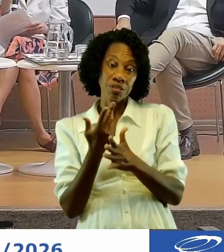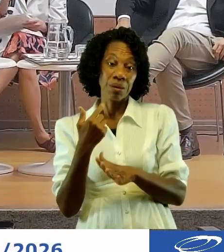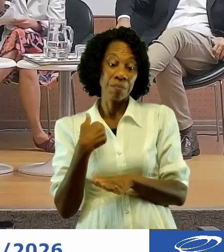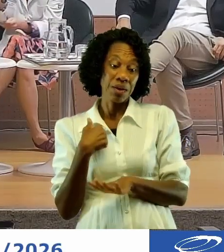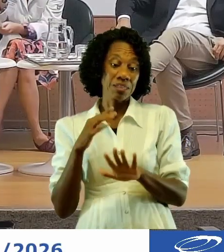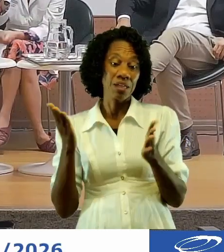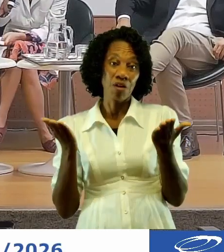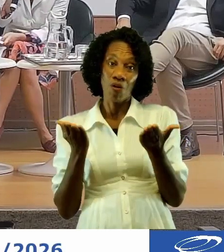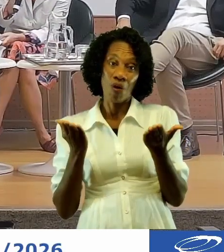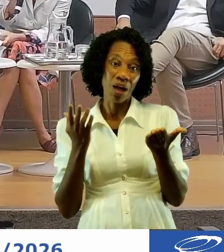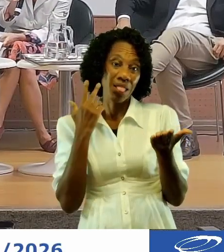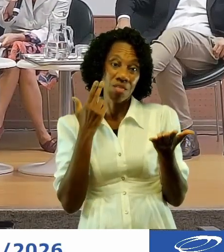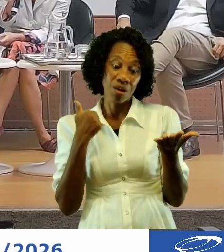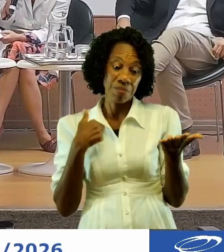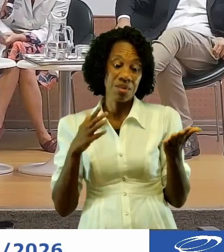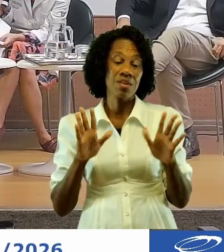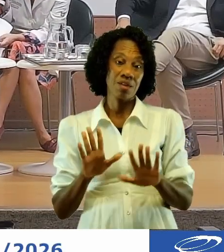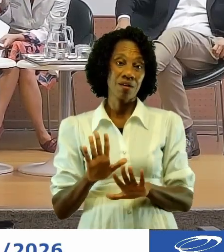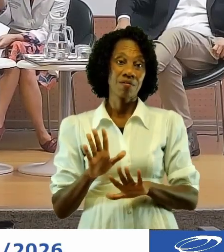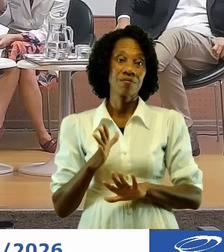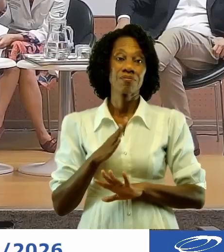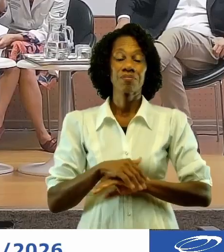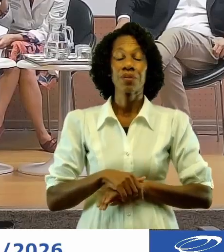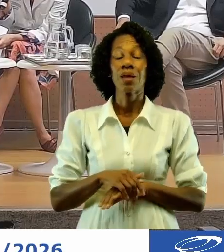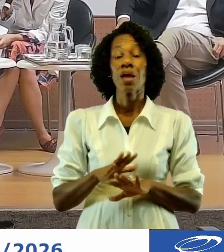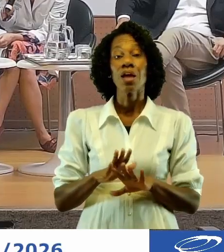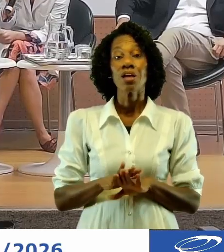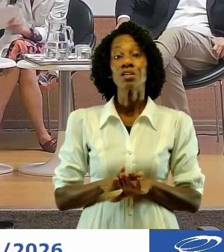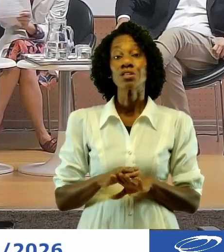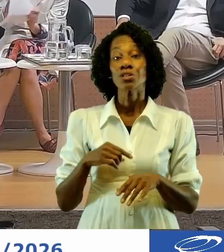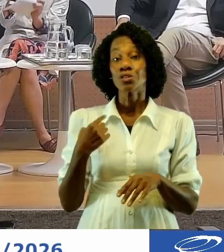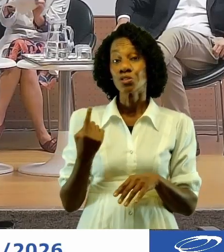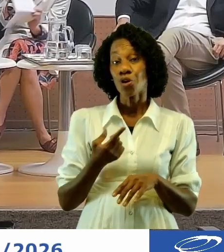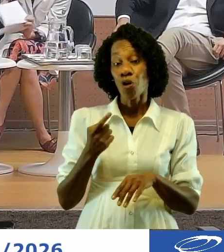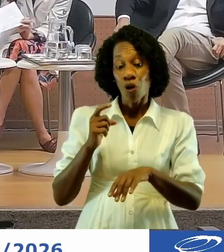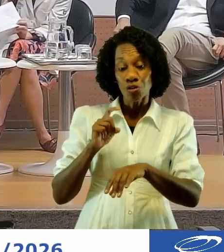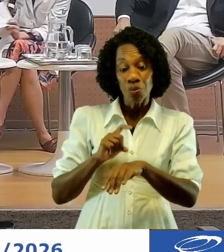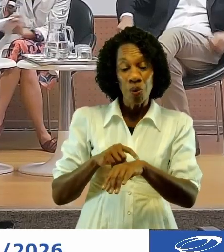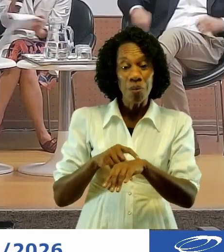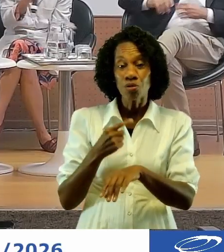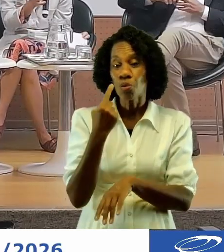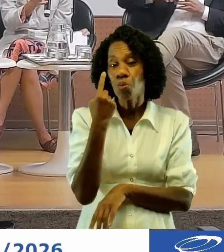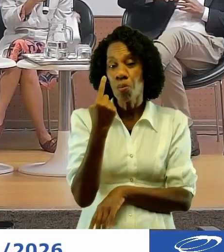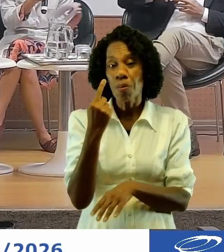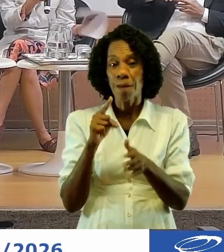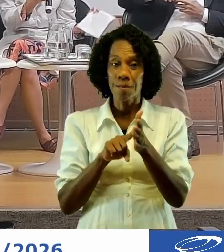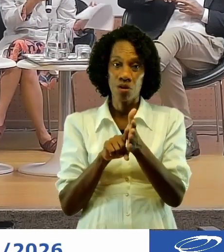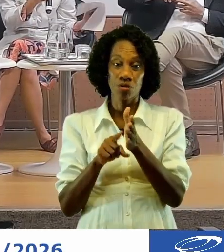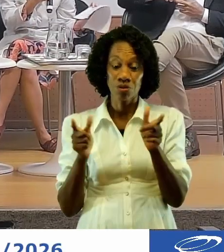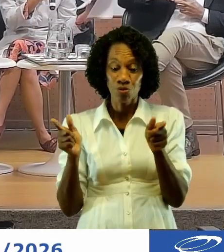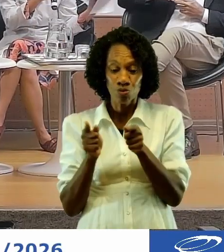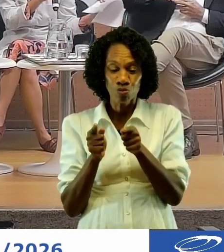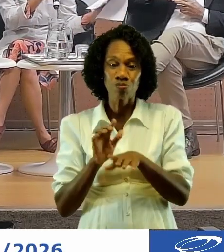Gente, a gente está um pouquinho à frente do tempo, mas felizmente não temos compromisso para o nosso auditório. Eu quero fazer mais uma pergunta para os dois, ouvir